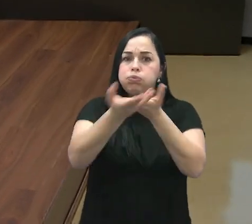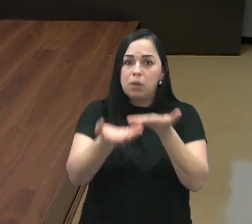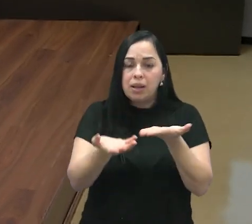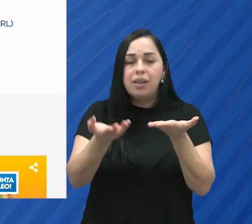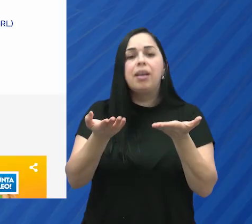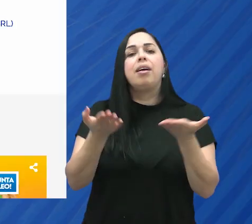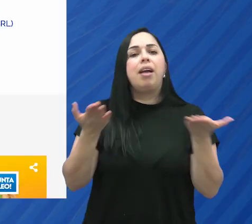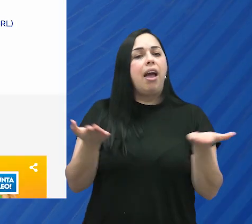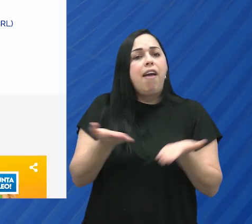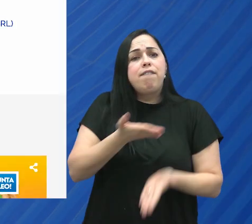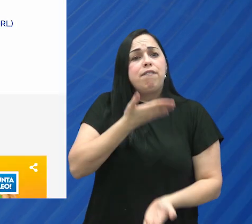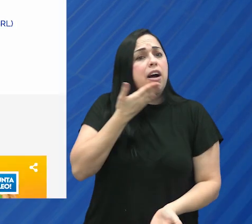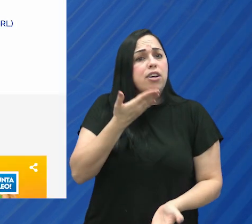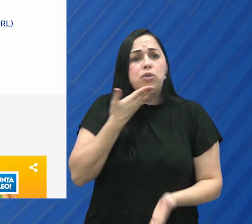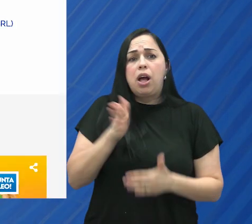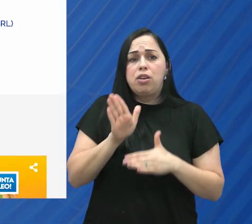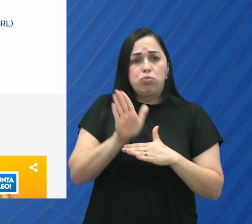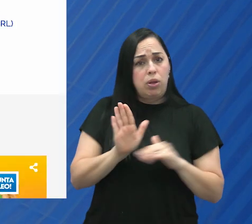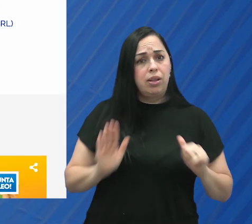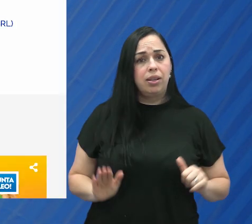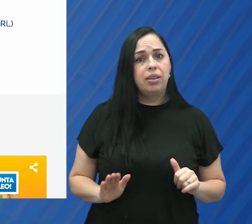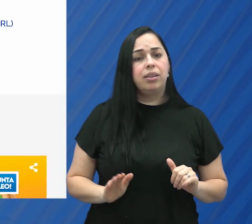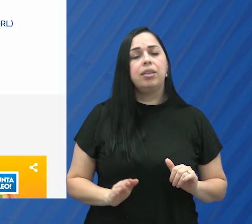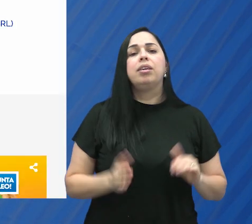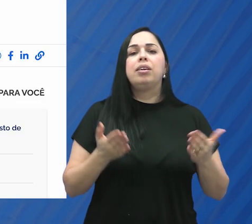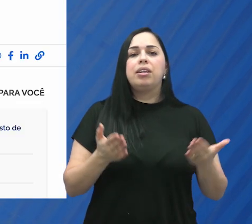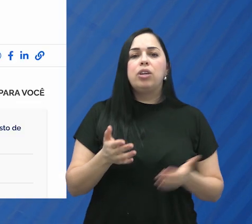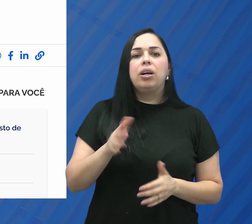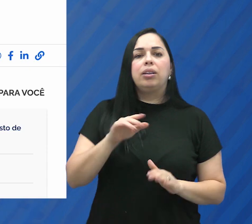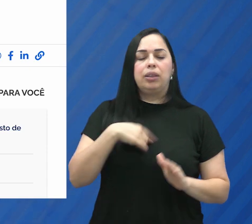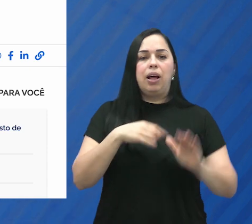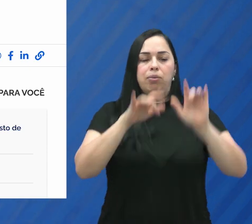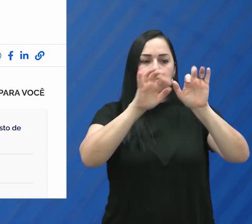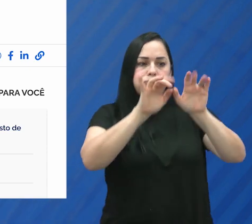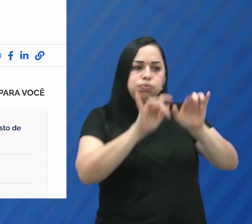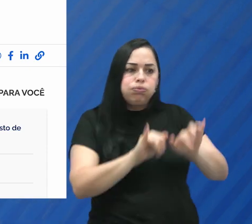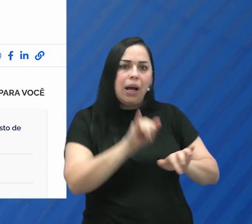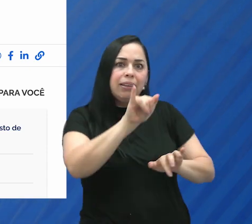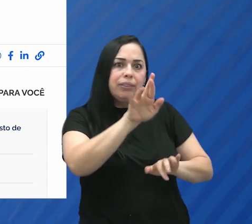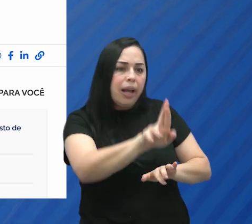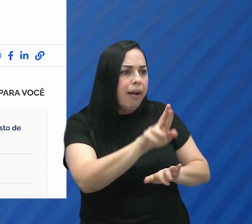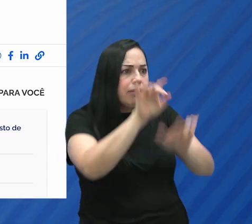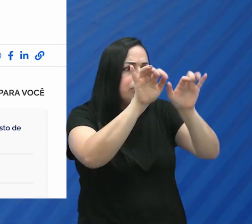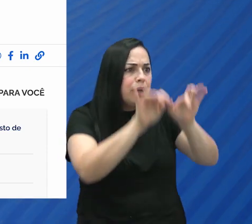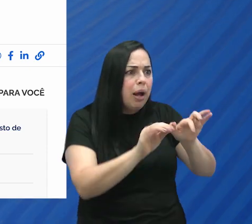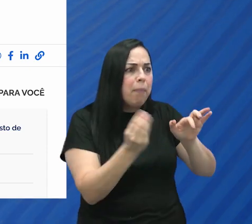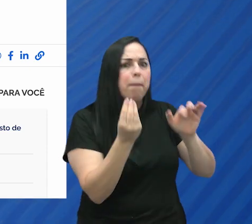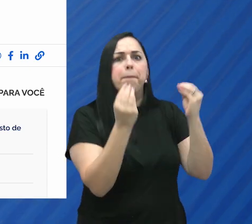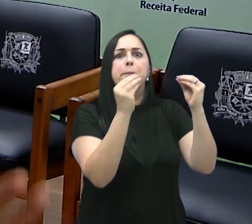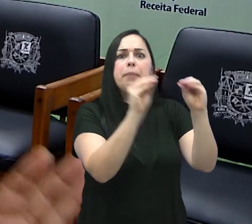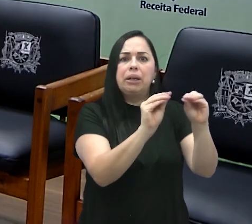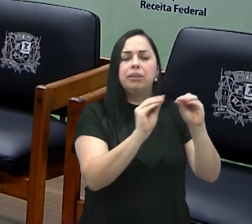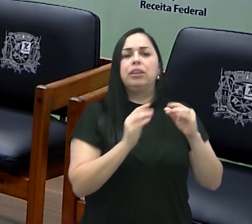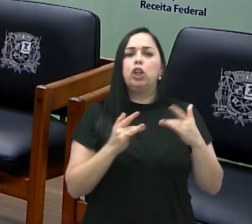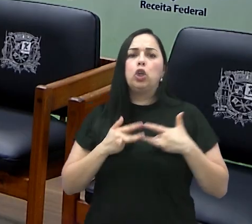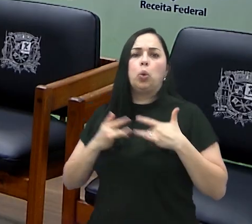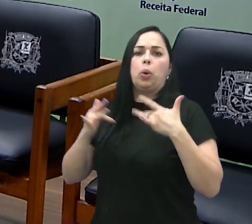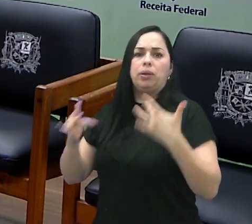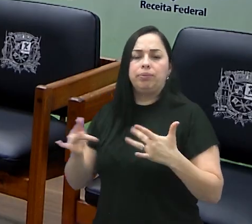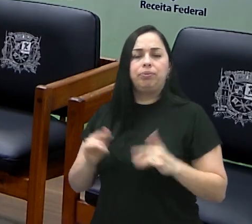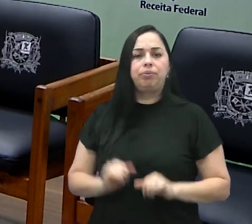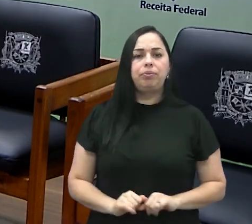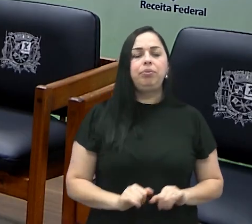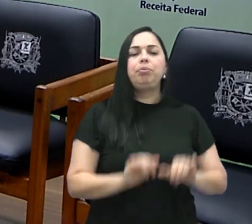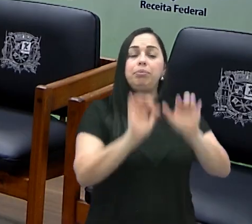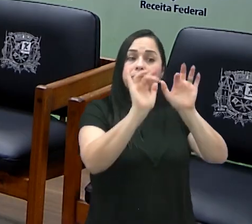imposto solidário. Participar é fácil, é só demonstrar o interesse durante o preenchimento da declaração. Na declaração do imposto